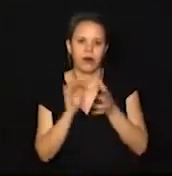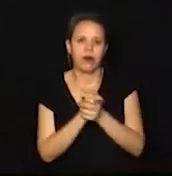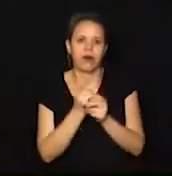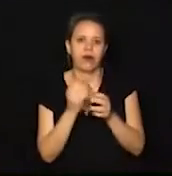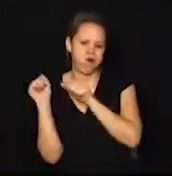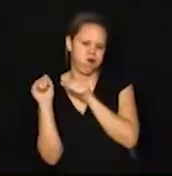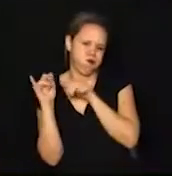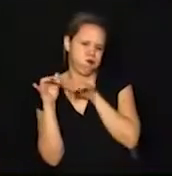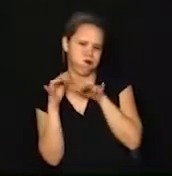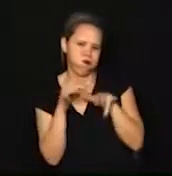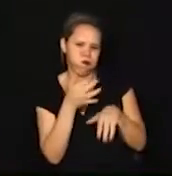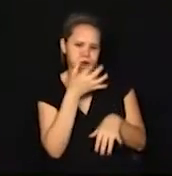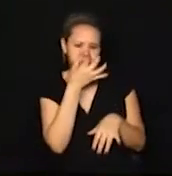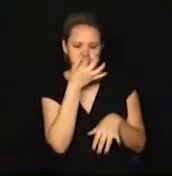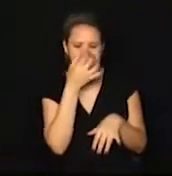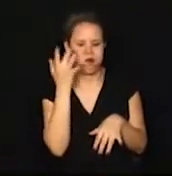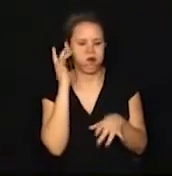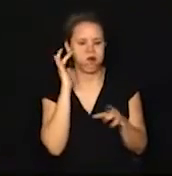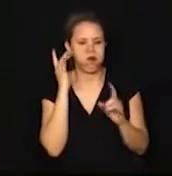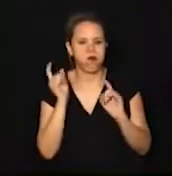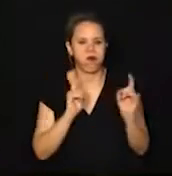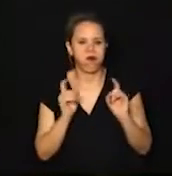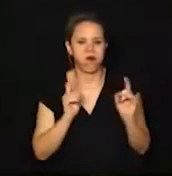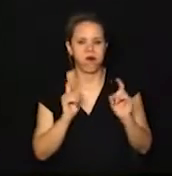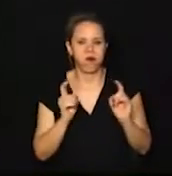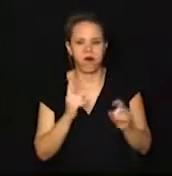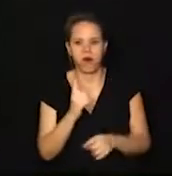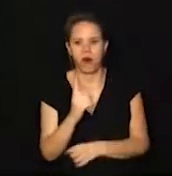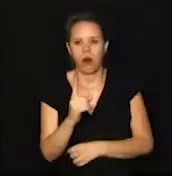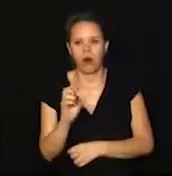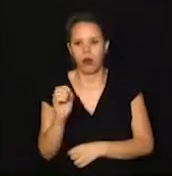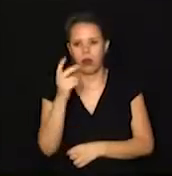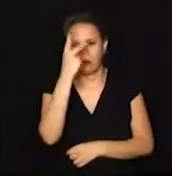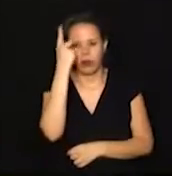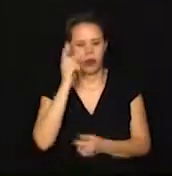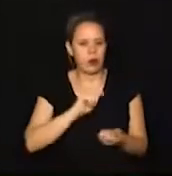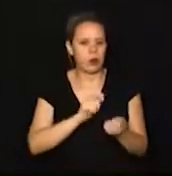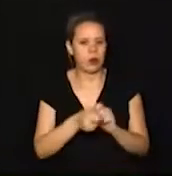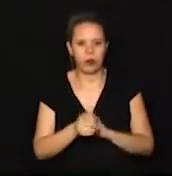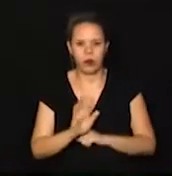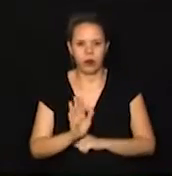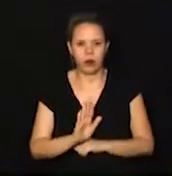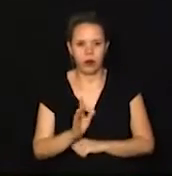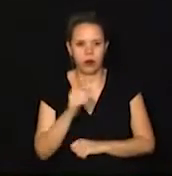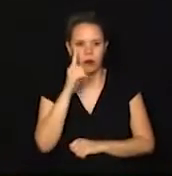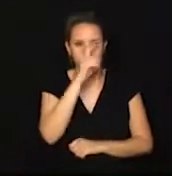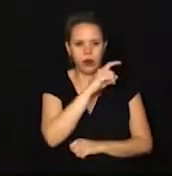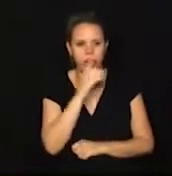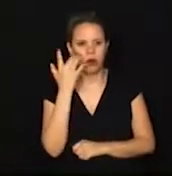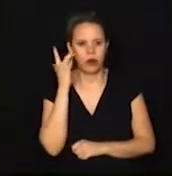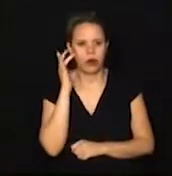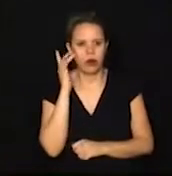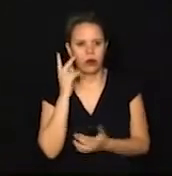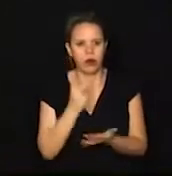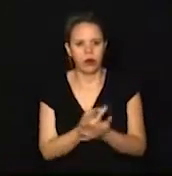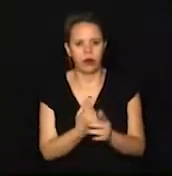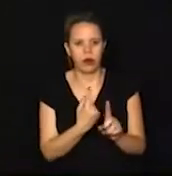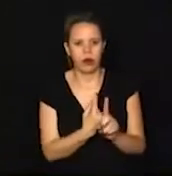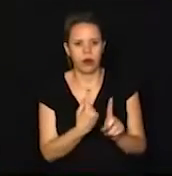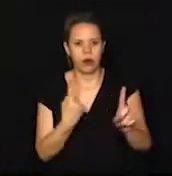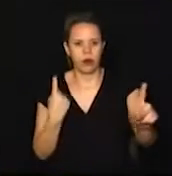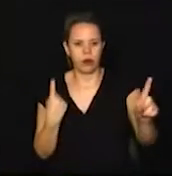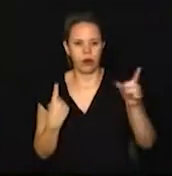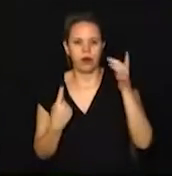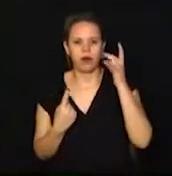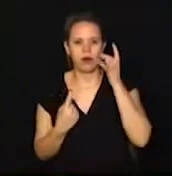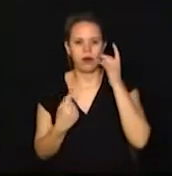mãos e assim por diante. Reuniões assim com mais de 10 pessoas não é adequado, eu acho que é muito difícil manter esse distanciamento